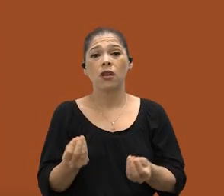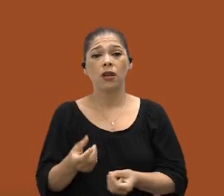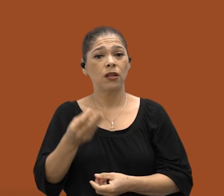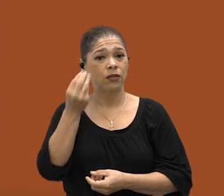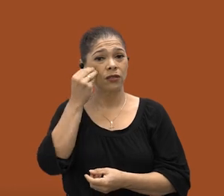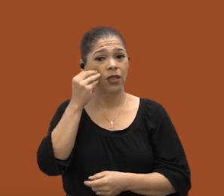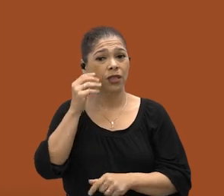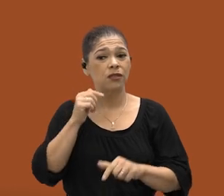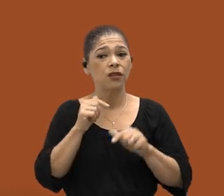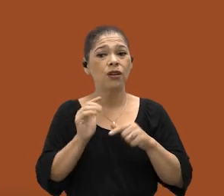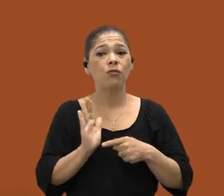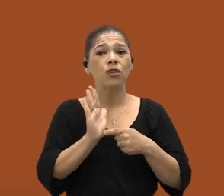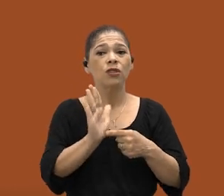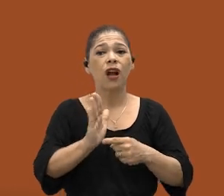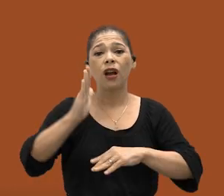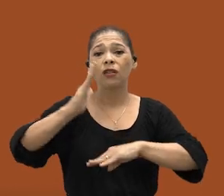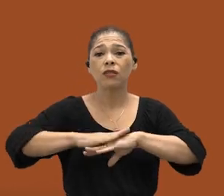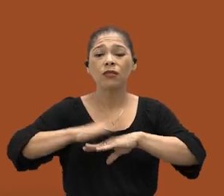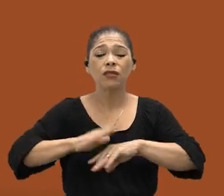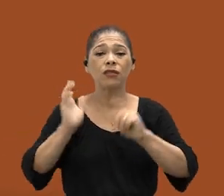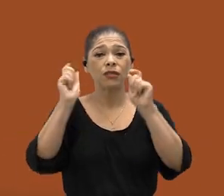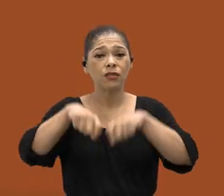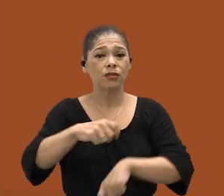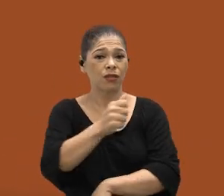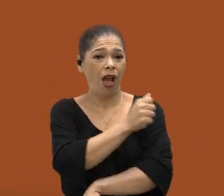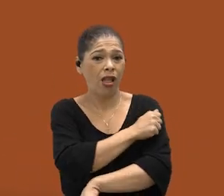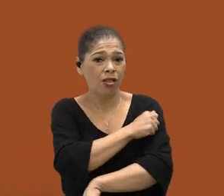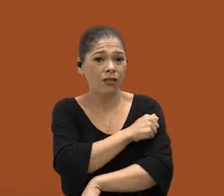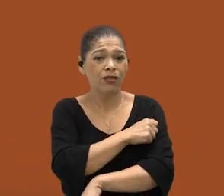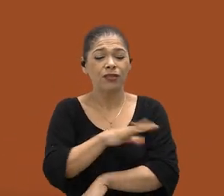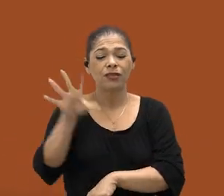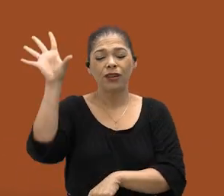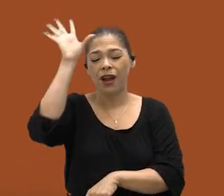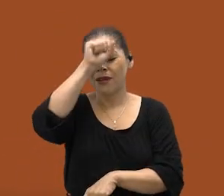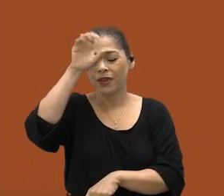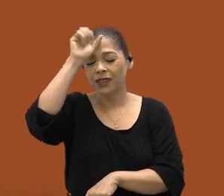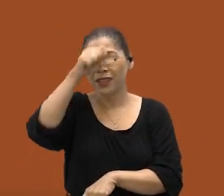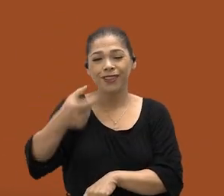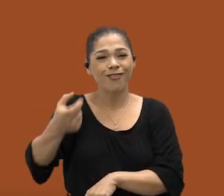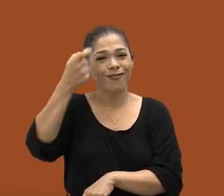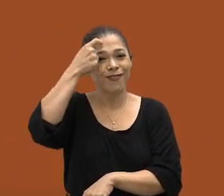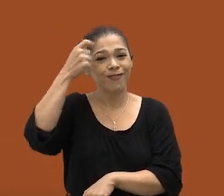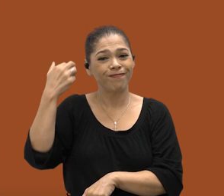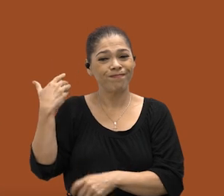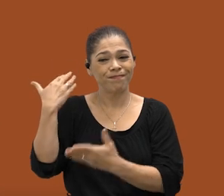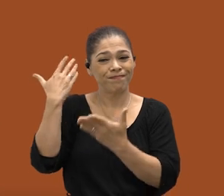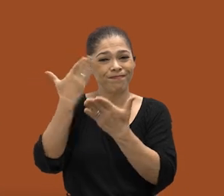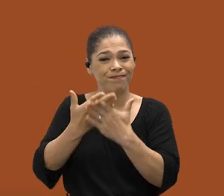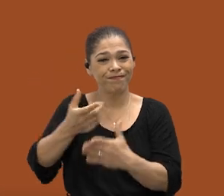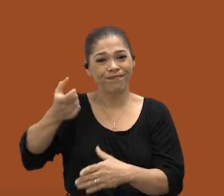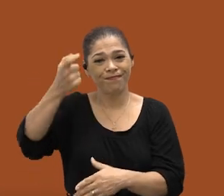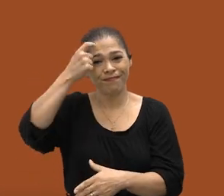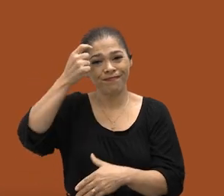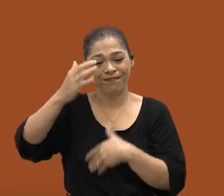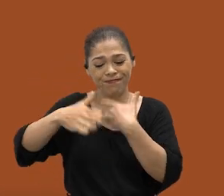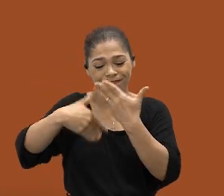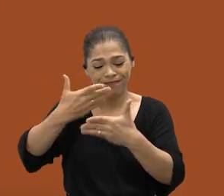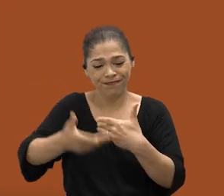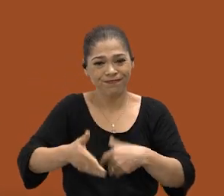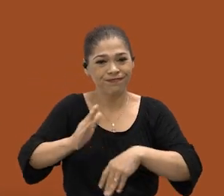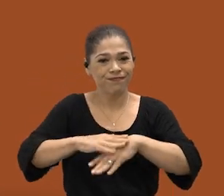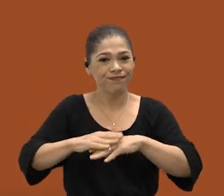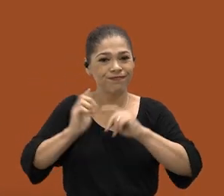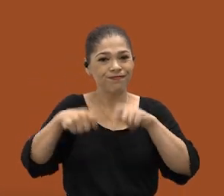eu tento trabalhar para que os alunos desenvolvam a competência do letramento histórico da consciência histórica e essa competência